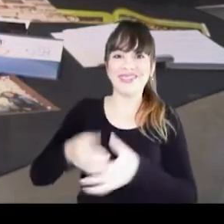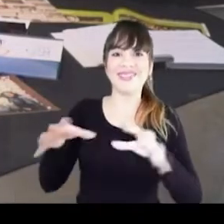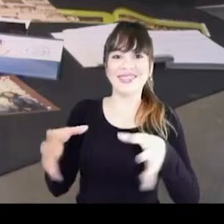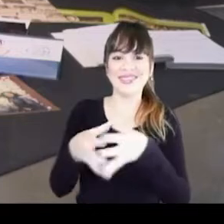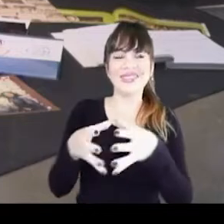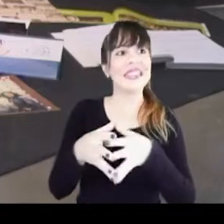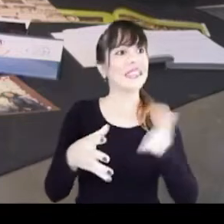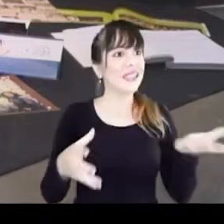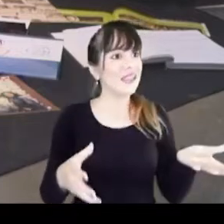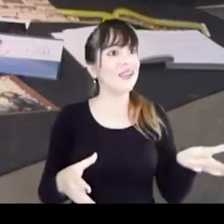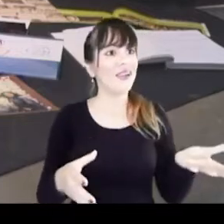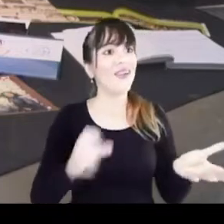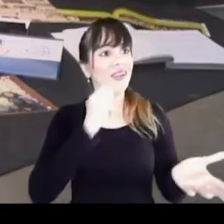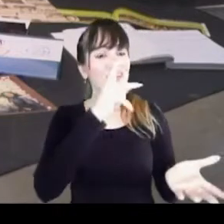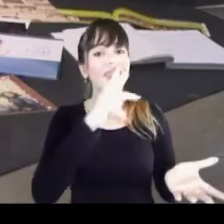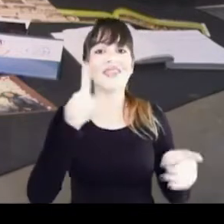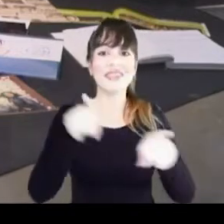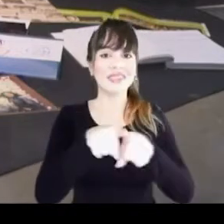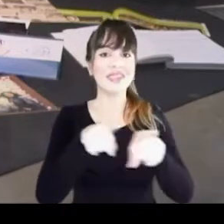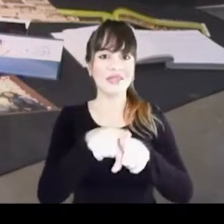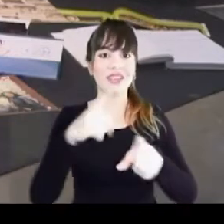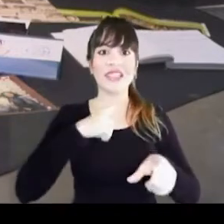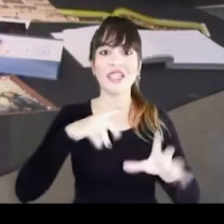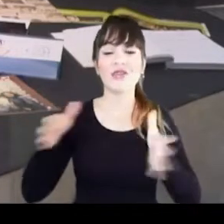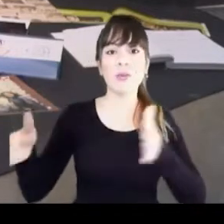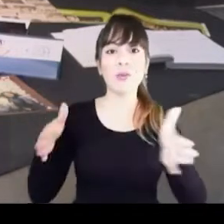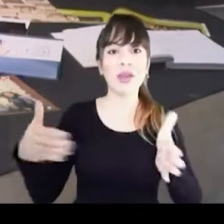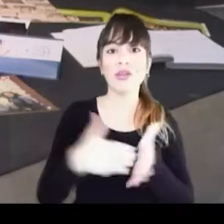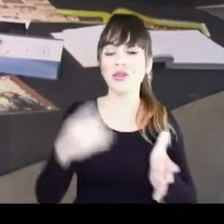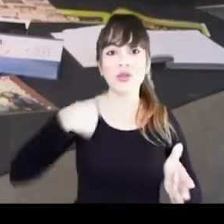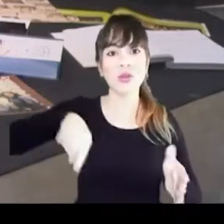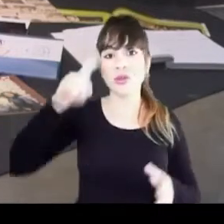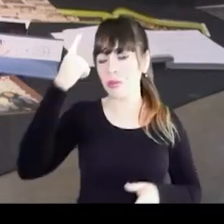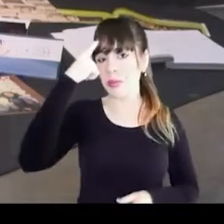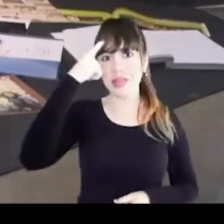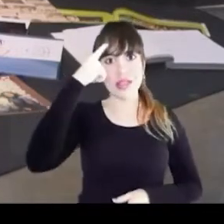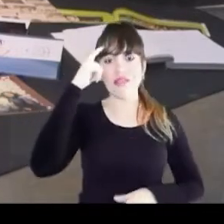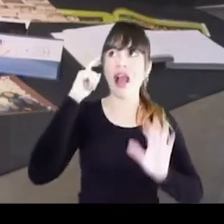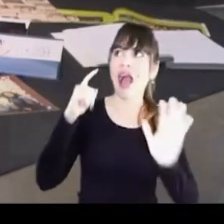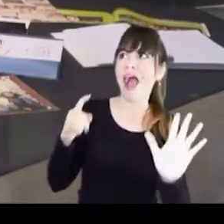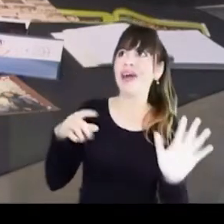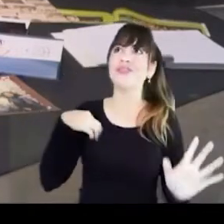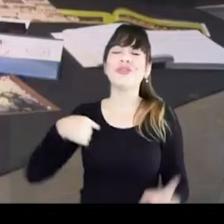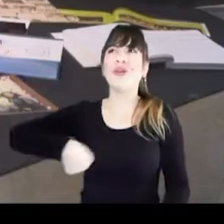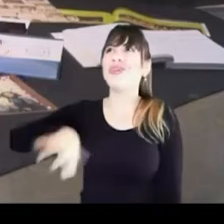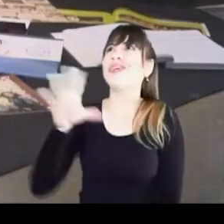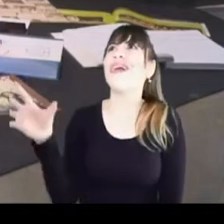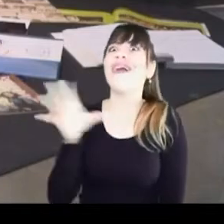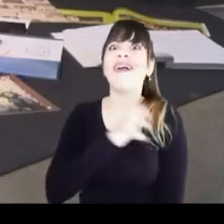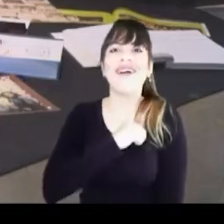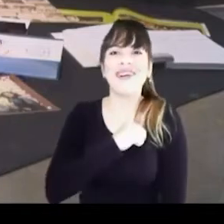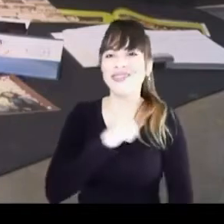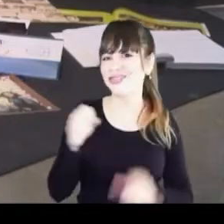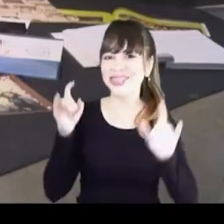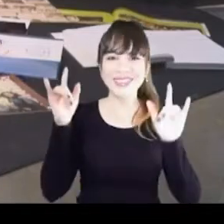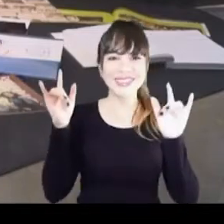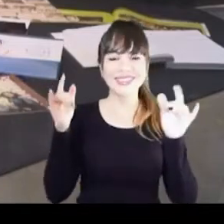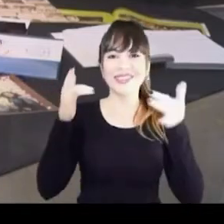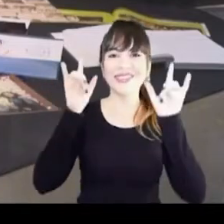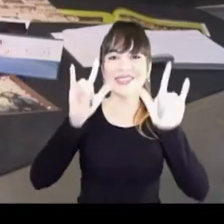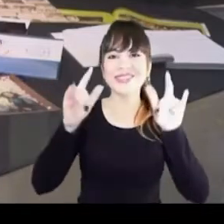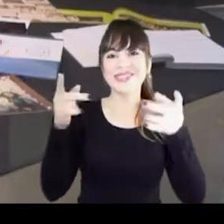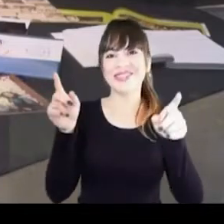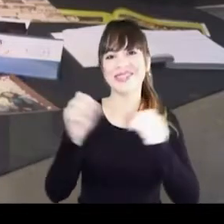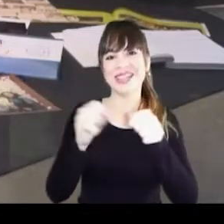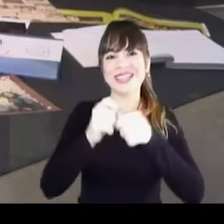aí que tem que dar conta. Não, e aí, mas aí tem uma história que nesse período nem se pensava nisso. Tinha muito aquela... Ai, a gente ama fazer